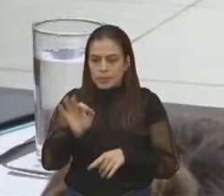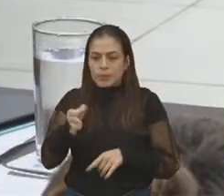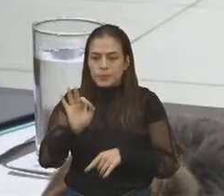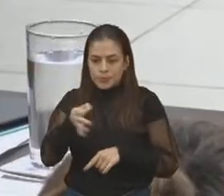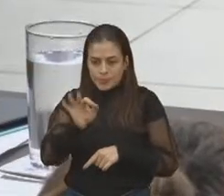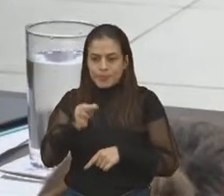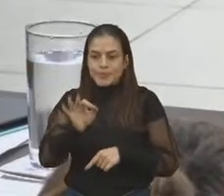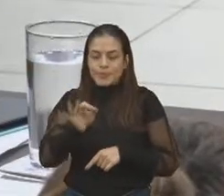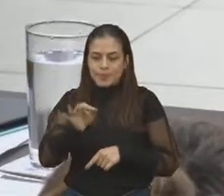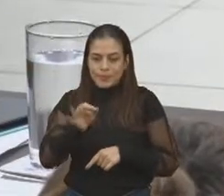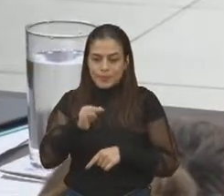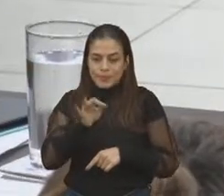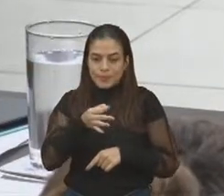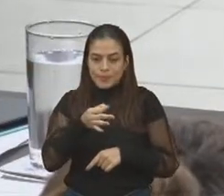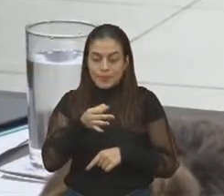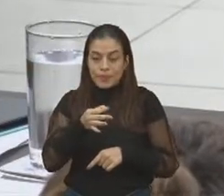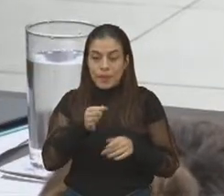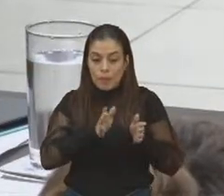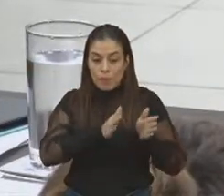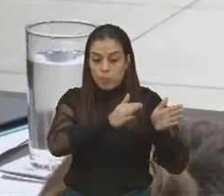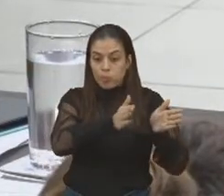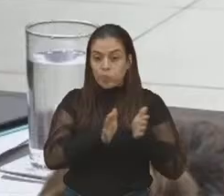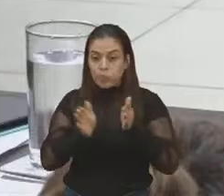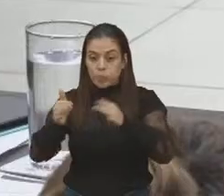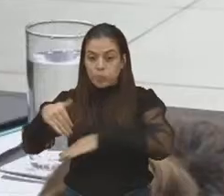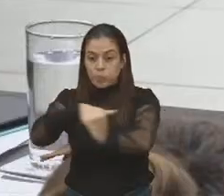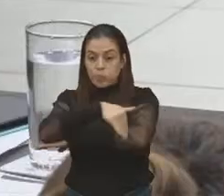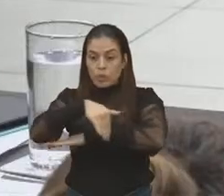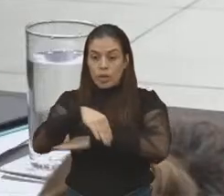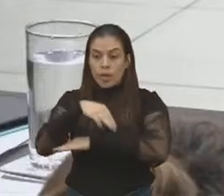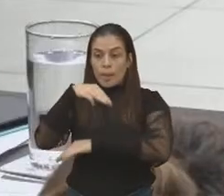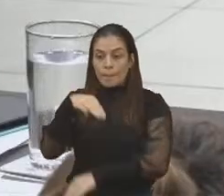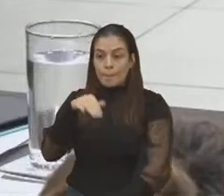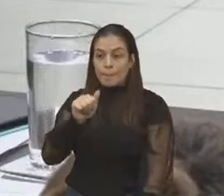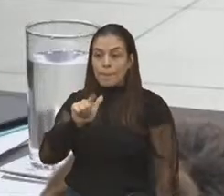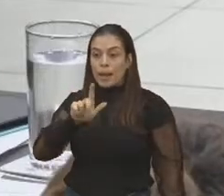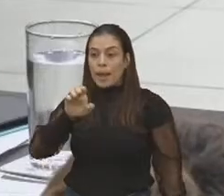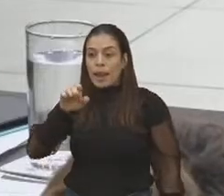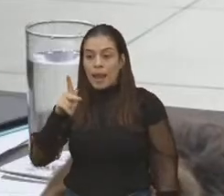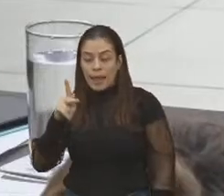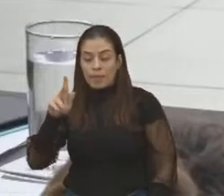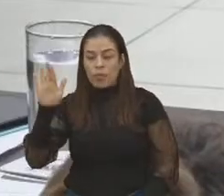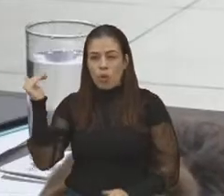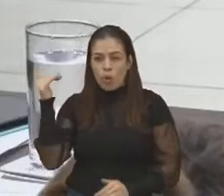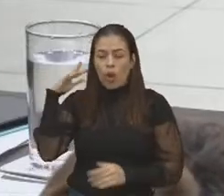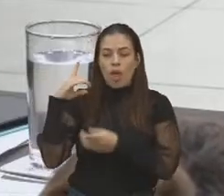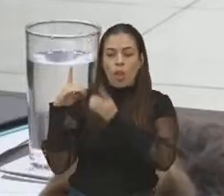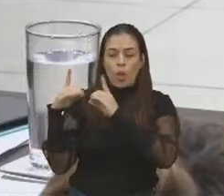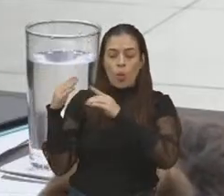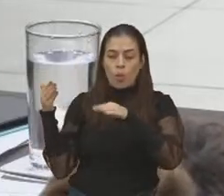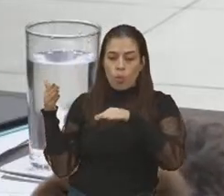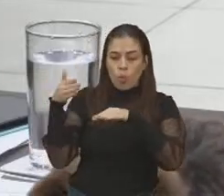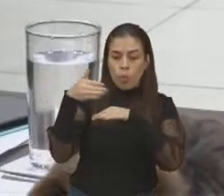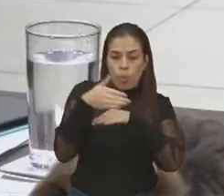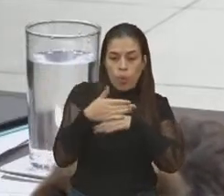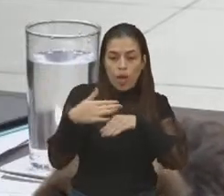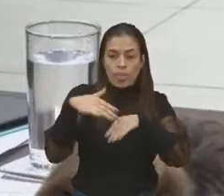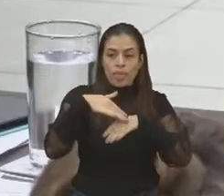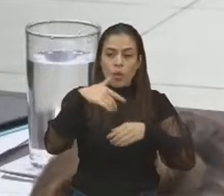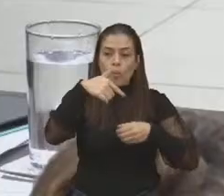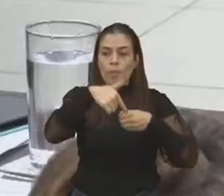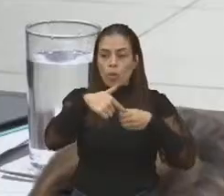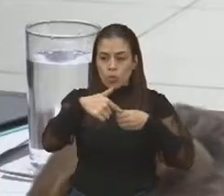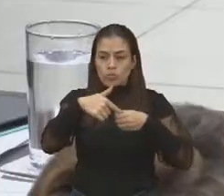Correto, né? A duplicação da avenida Malaquiaça, que sai lá da Dutra Vai vir até no posto de gasolina, né?